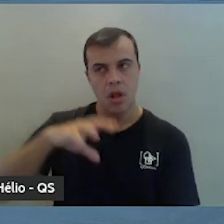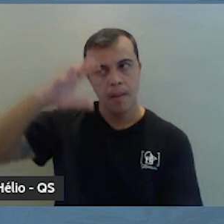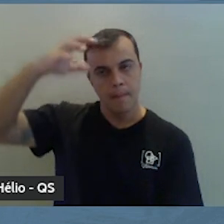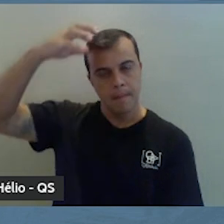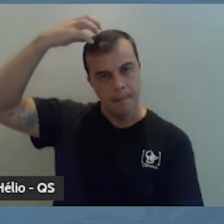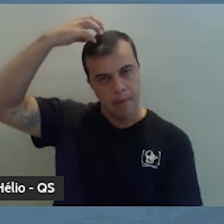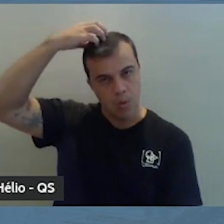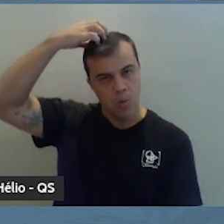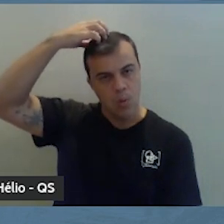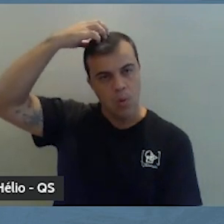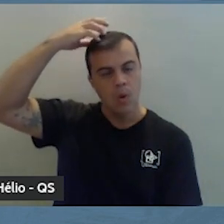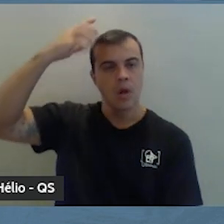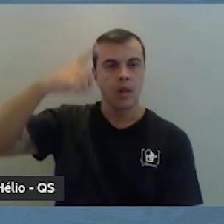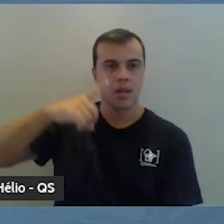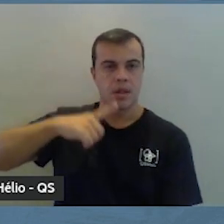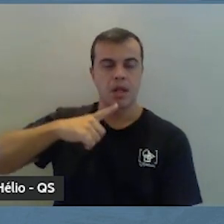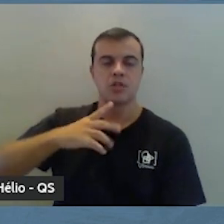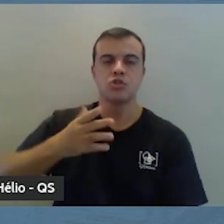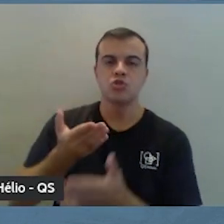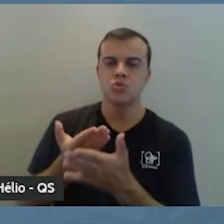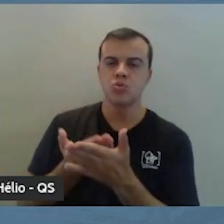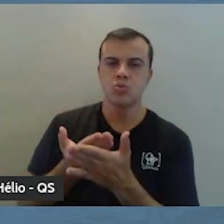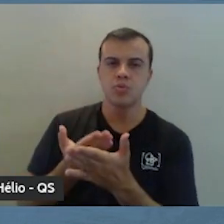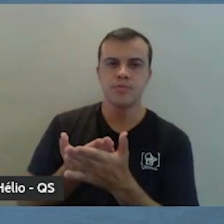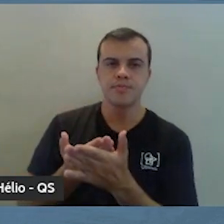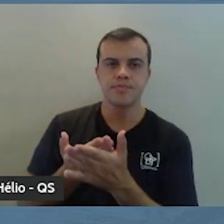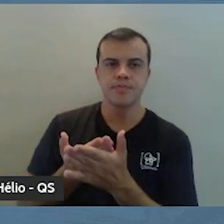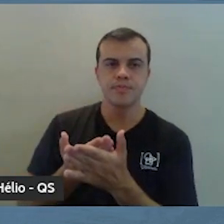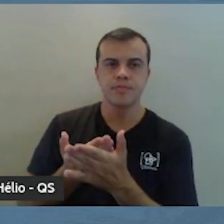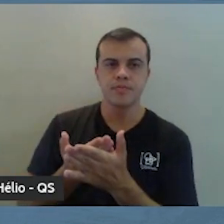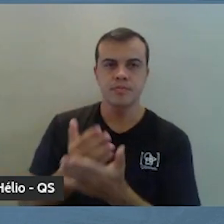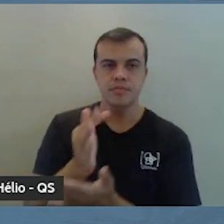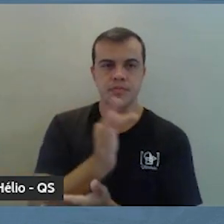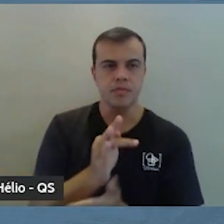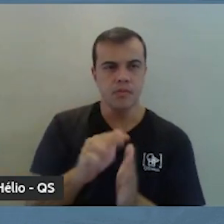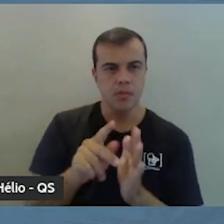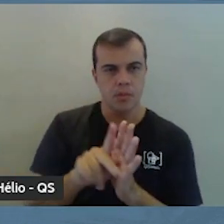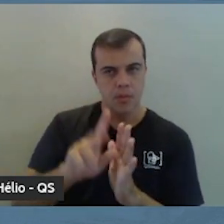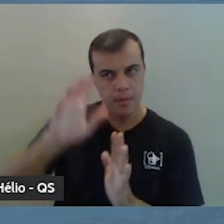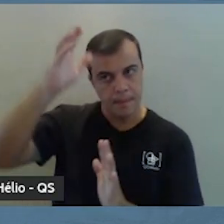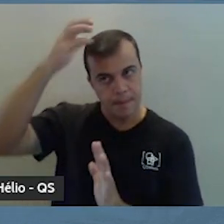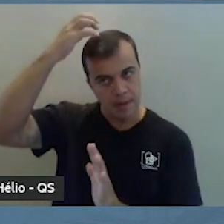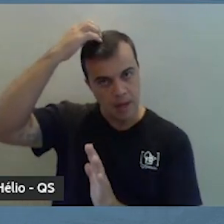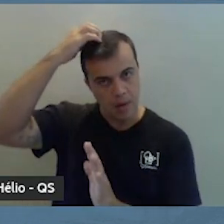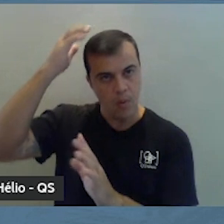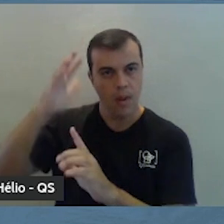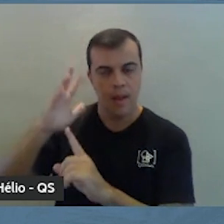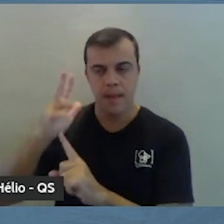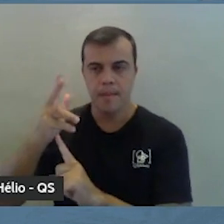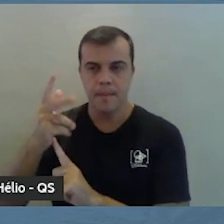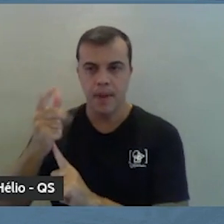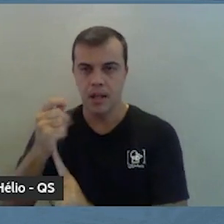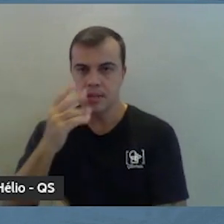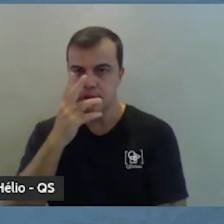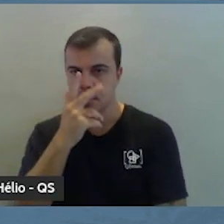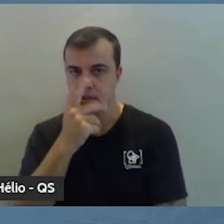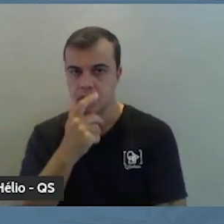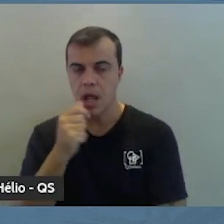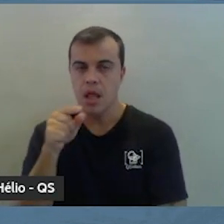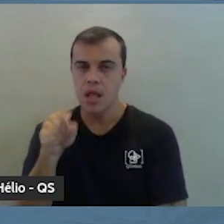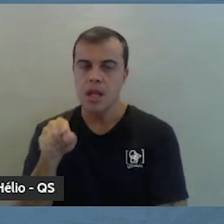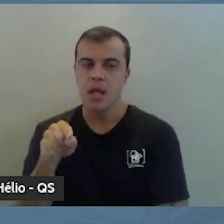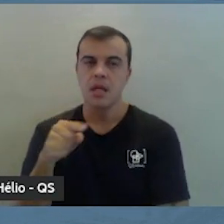Brasil Império, então ele estuda na Academia Imperial de Belas Artes e ganha, com o tempo, ele